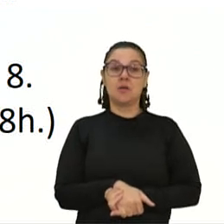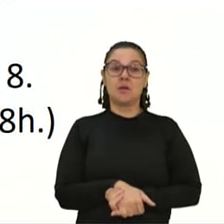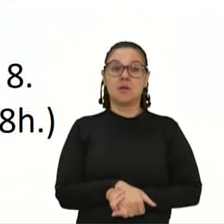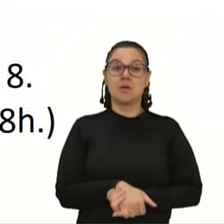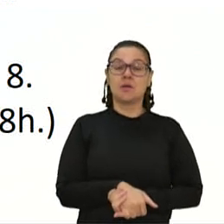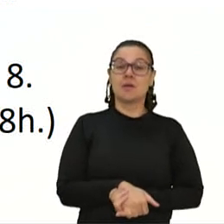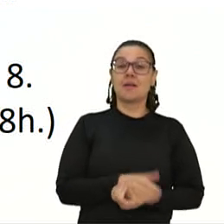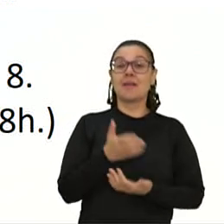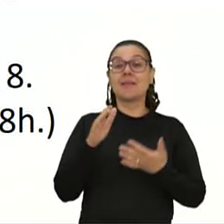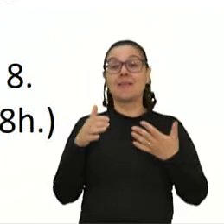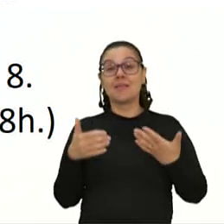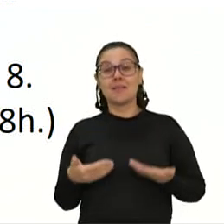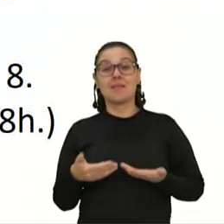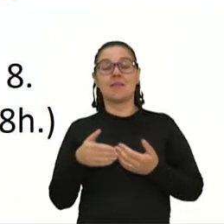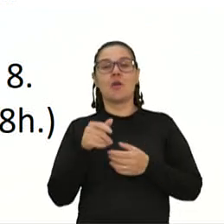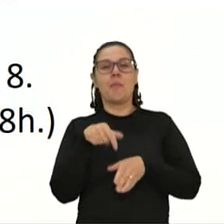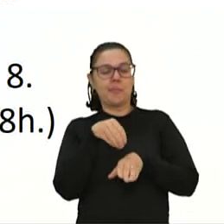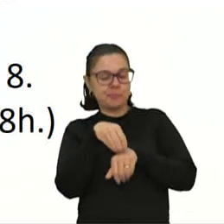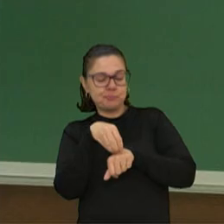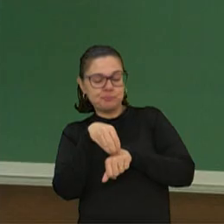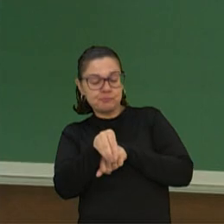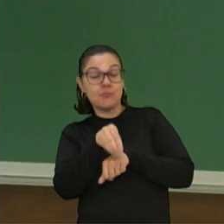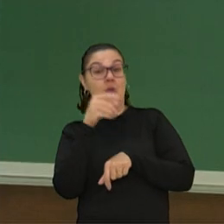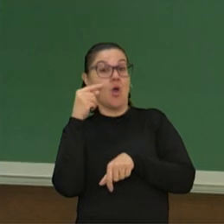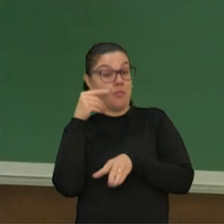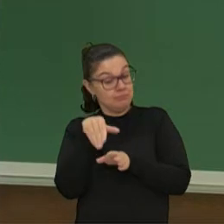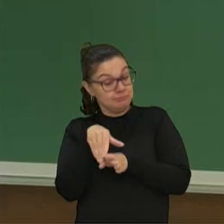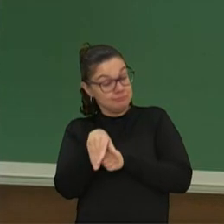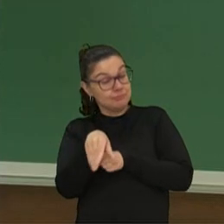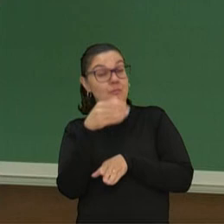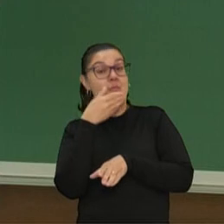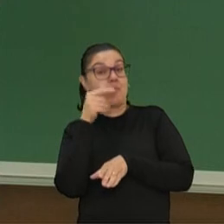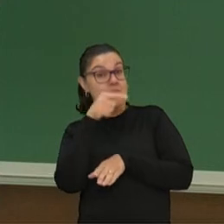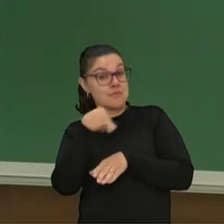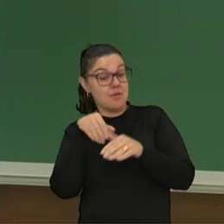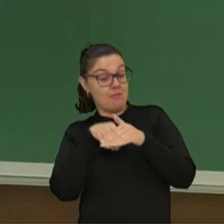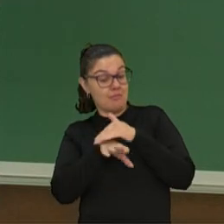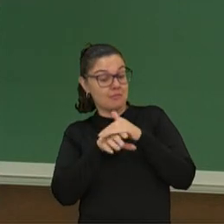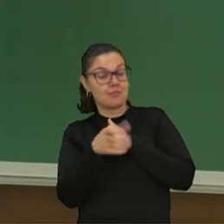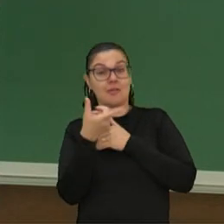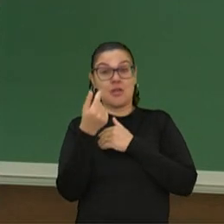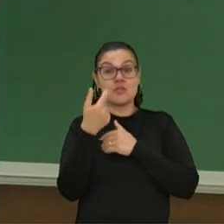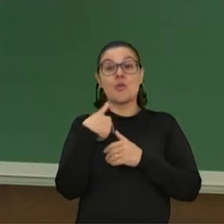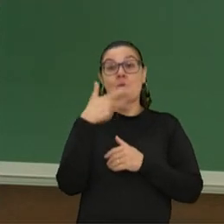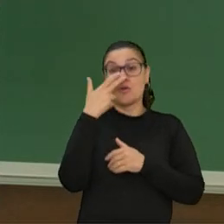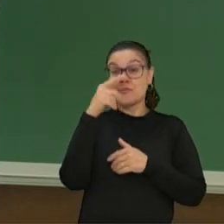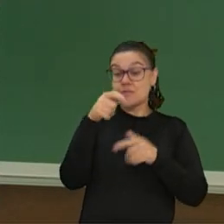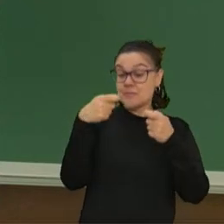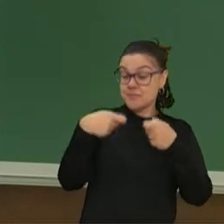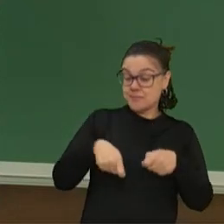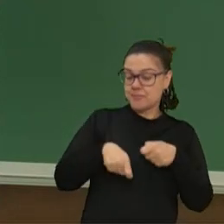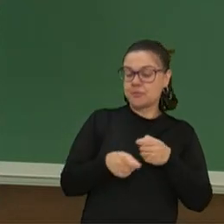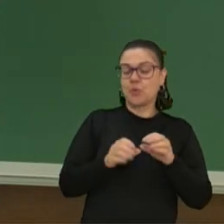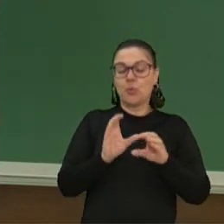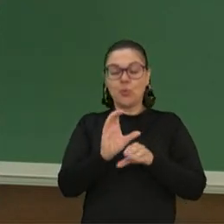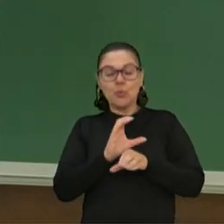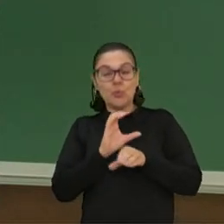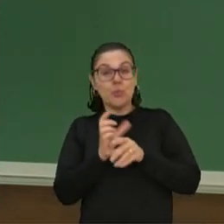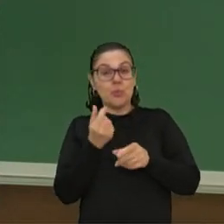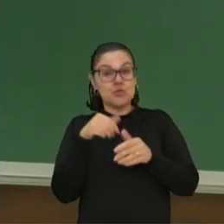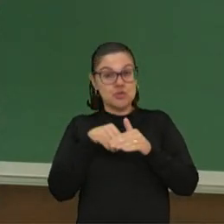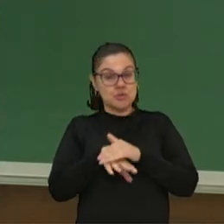should save, ali, o should está como um conselho, ó. Você deveria guardar um dinheiro, você deveria poupar um pouco o seu